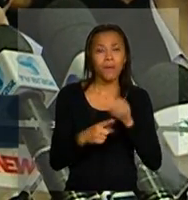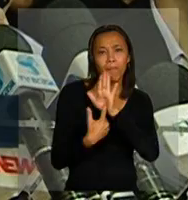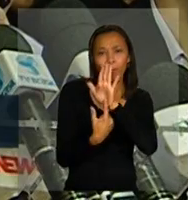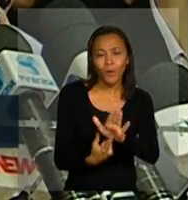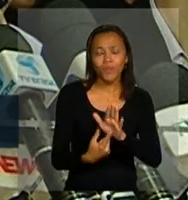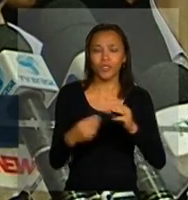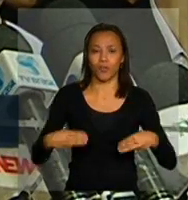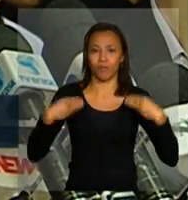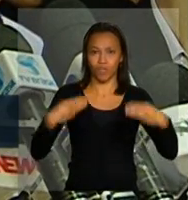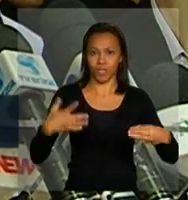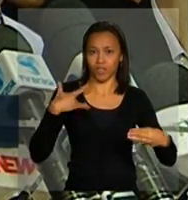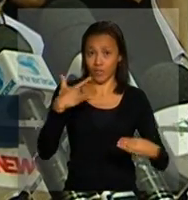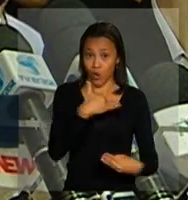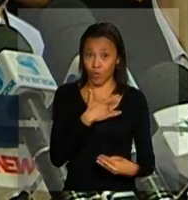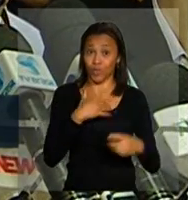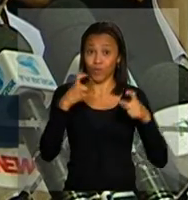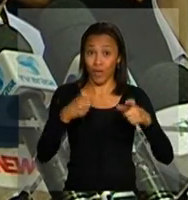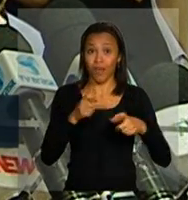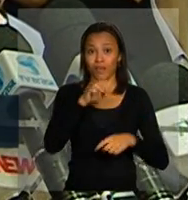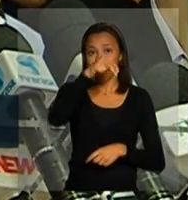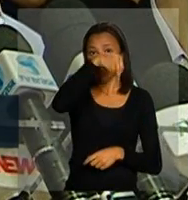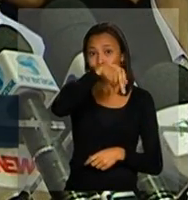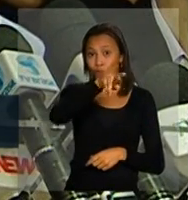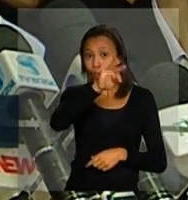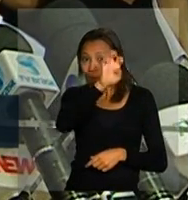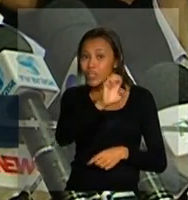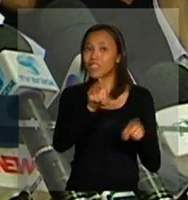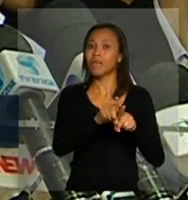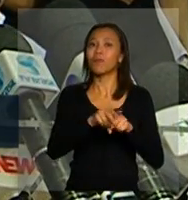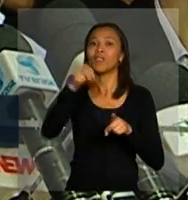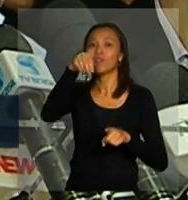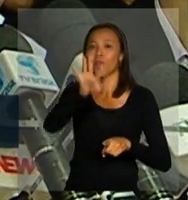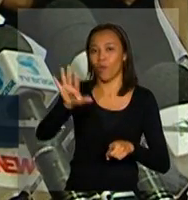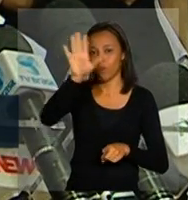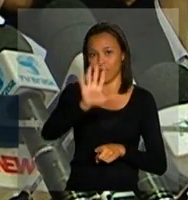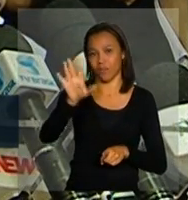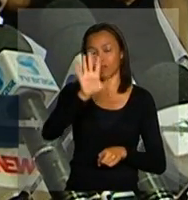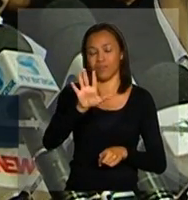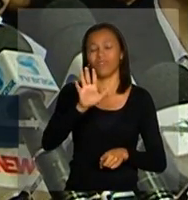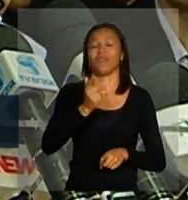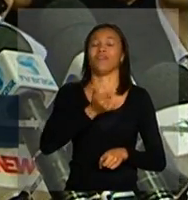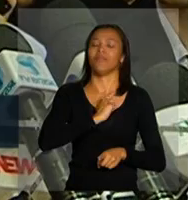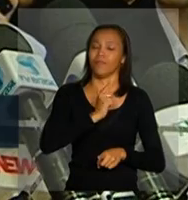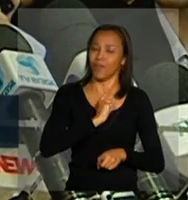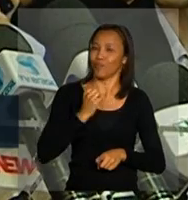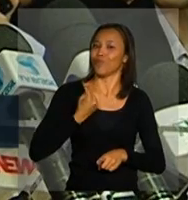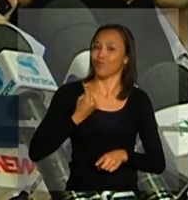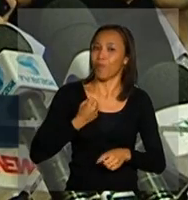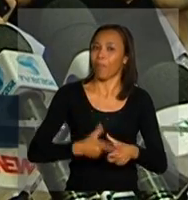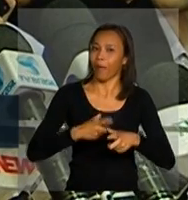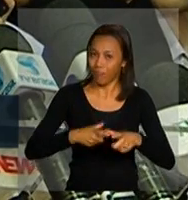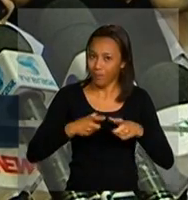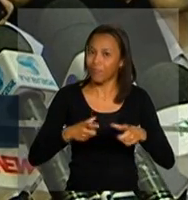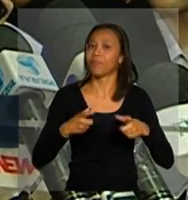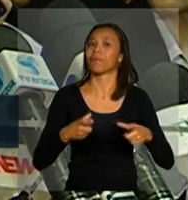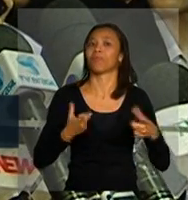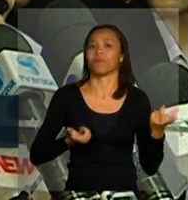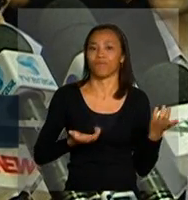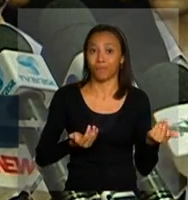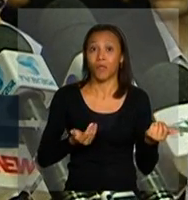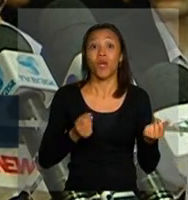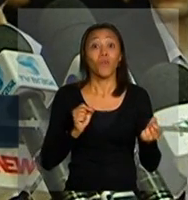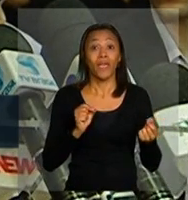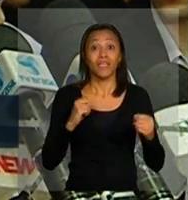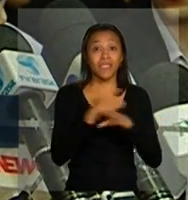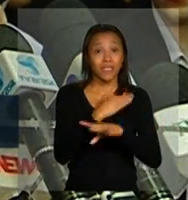Ministério da Saúde, na região Norte e Nordeste do país, ainda temos um aumento no número de óbitos. Isso chama a atenção para a